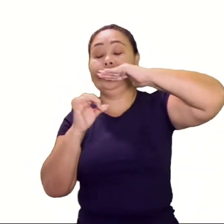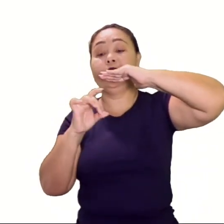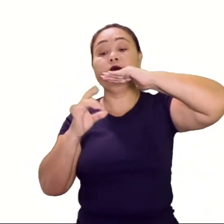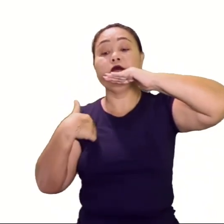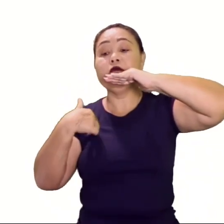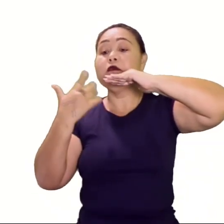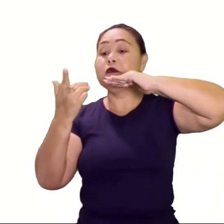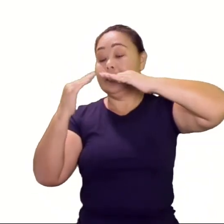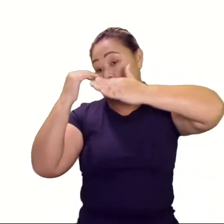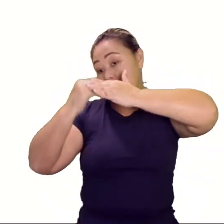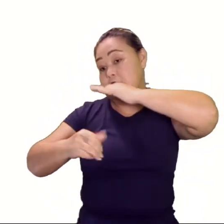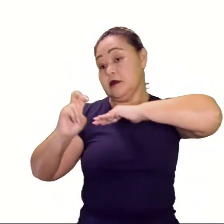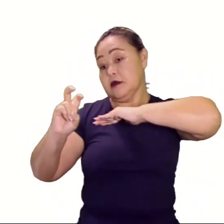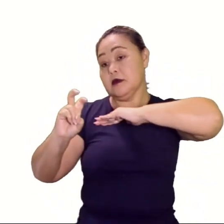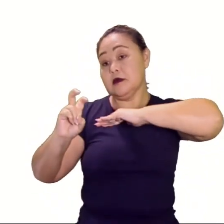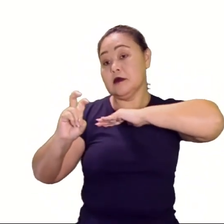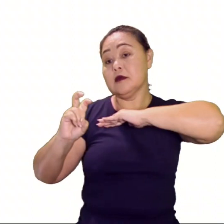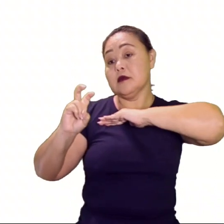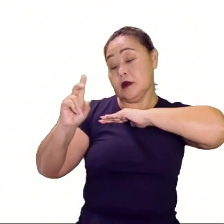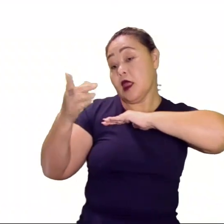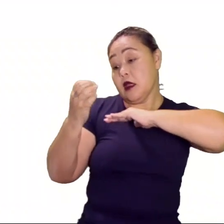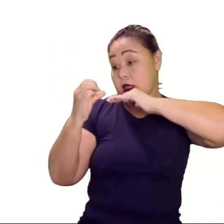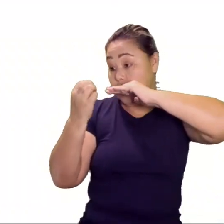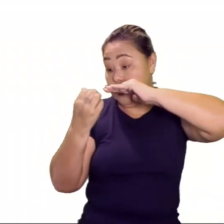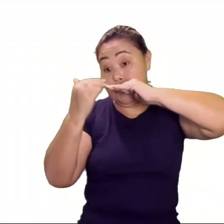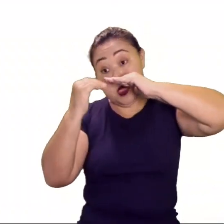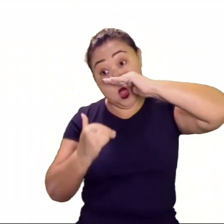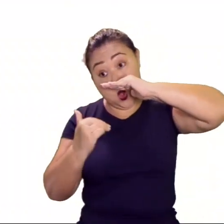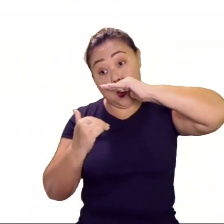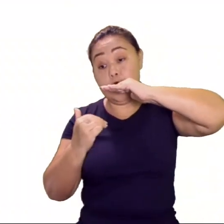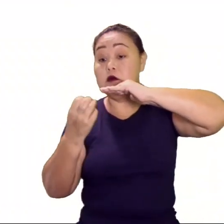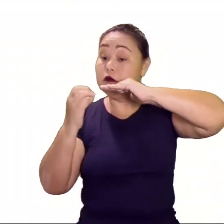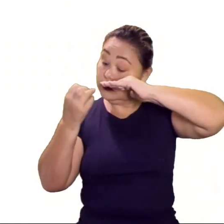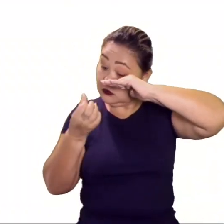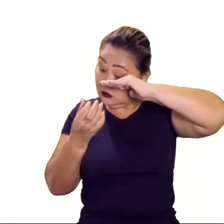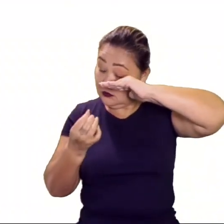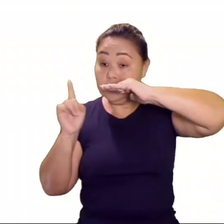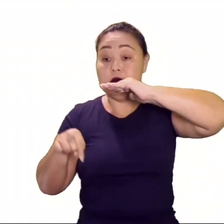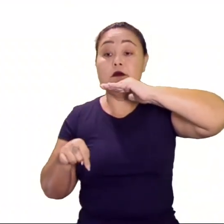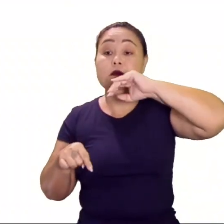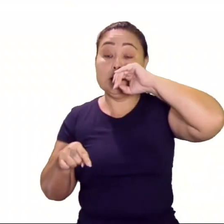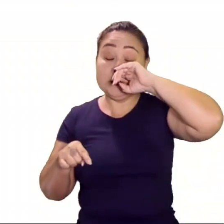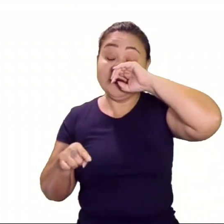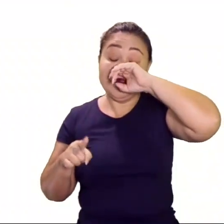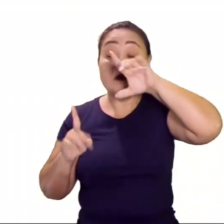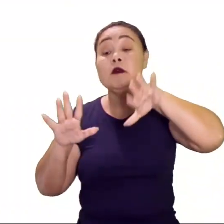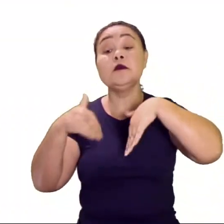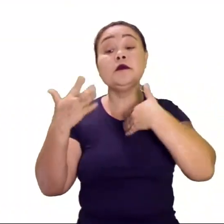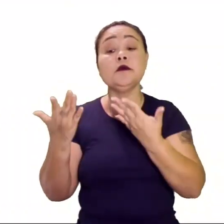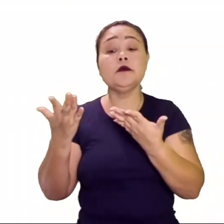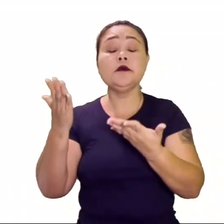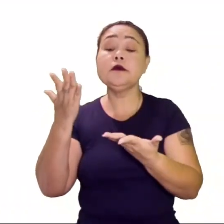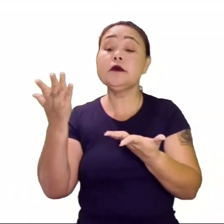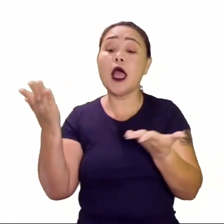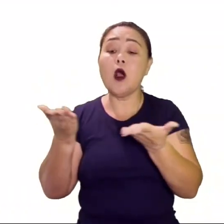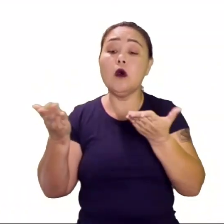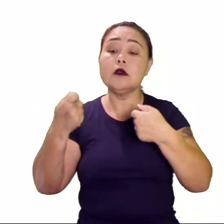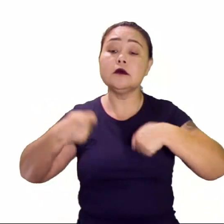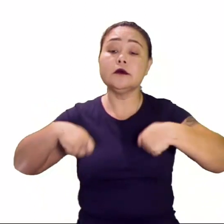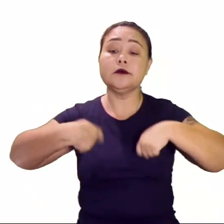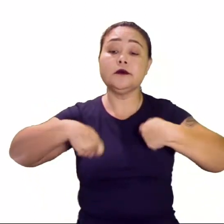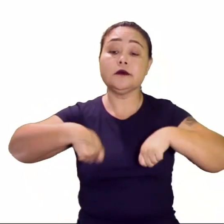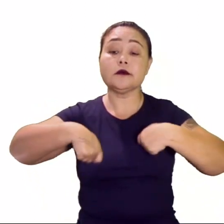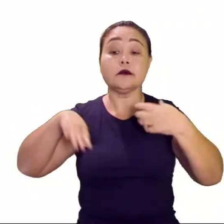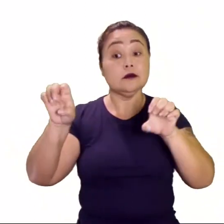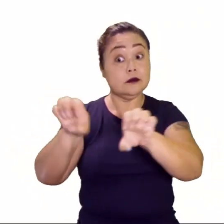termina em 0 e 5 só. O 65 também mas está dizendo que tem que ser menor que 65, então vai ser o 60, né? Então a gente agora precisa, porque para